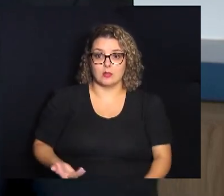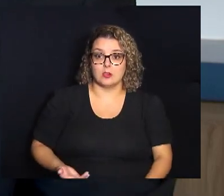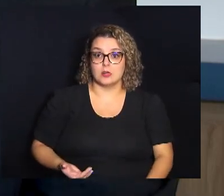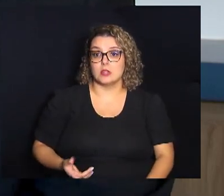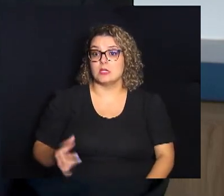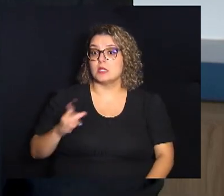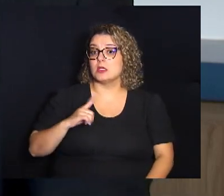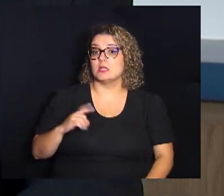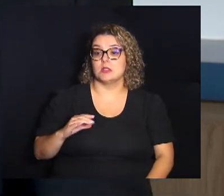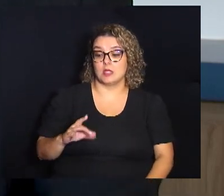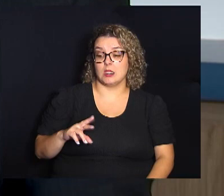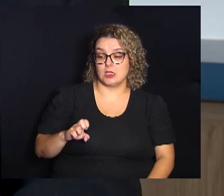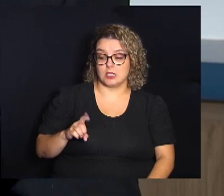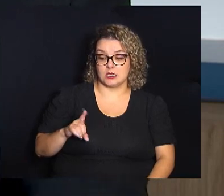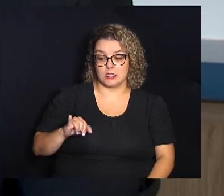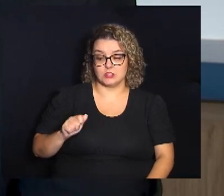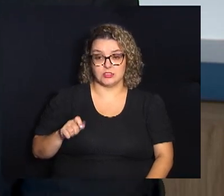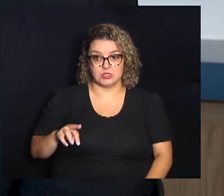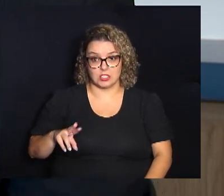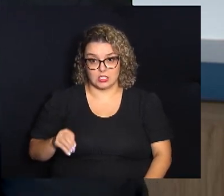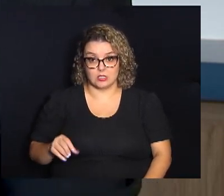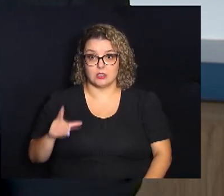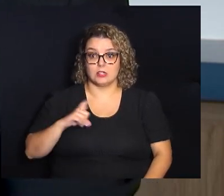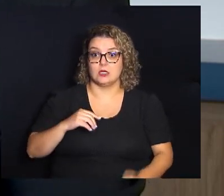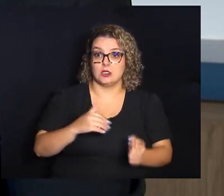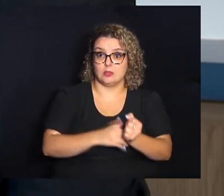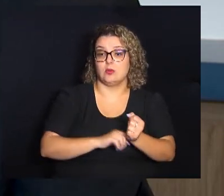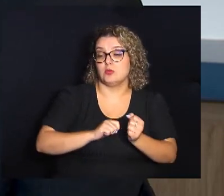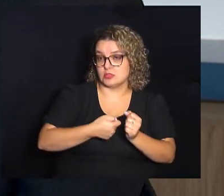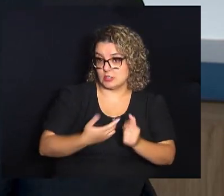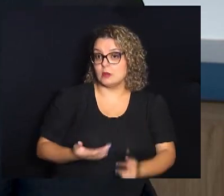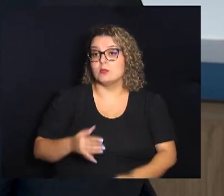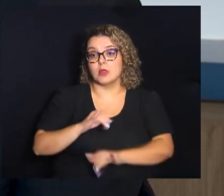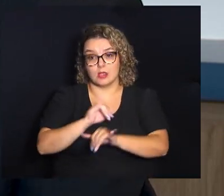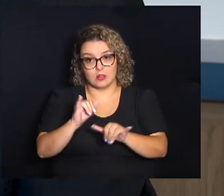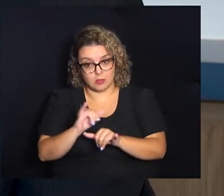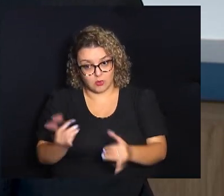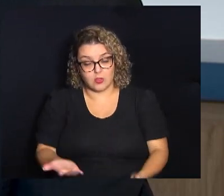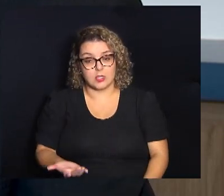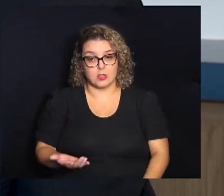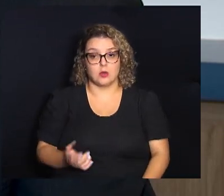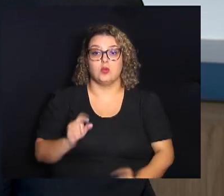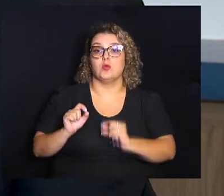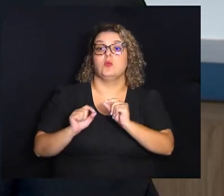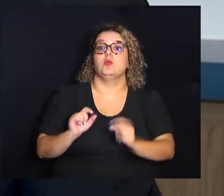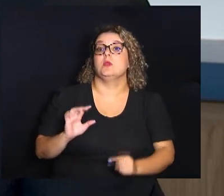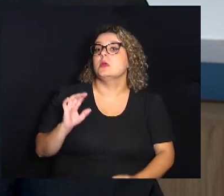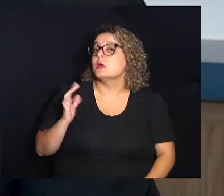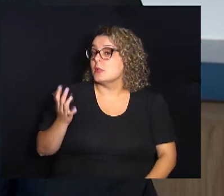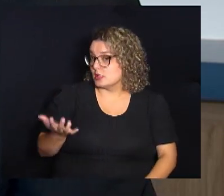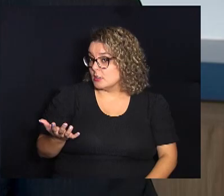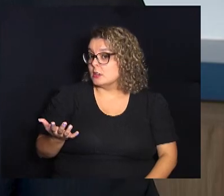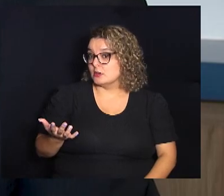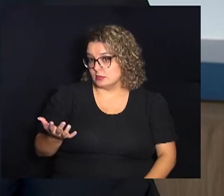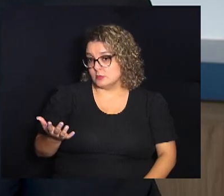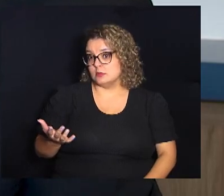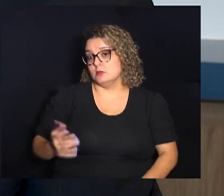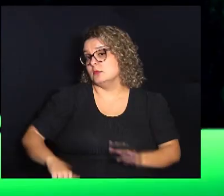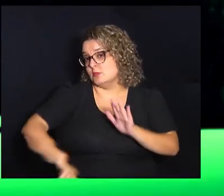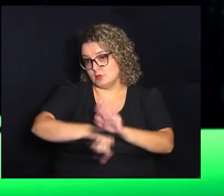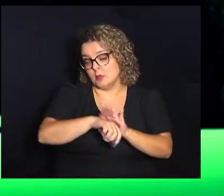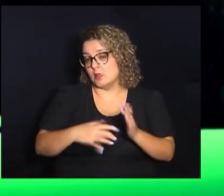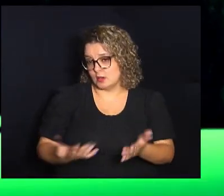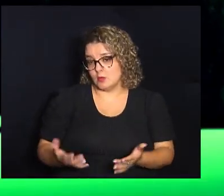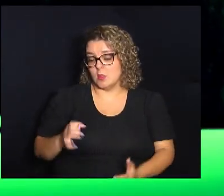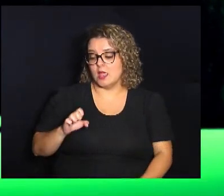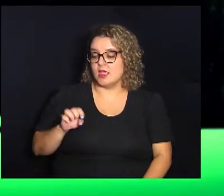tenha crediário, que você tenha login, tenha senha, para informar também sobre a ocorrência do crime, do